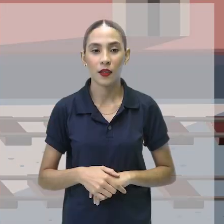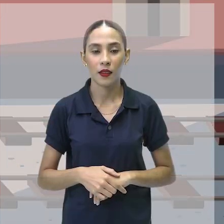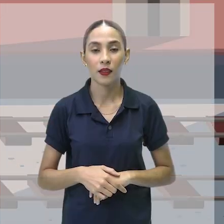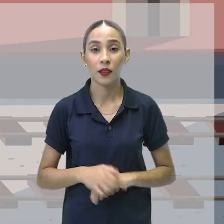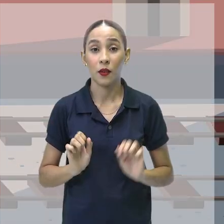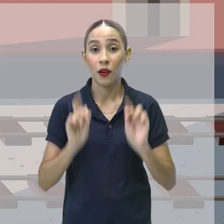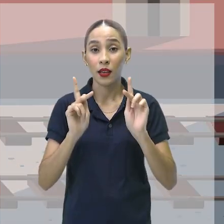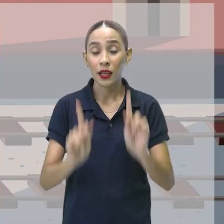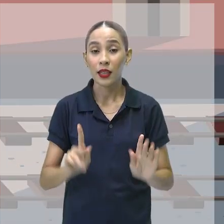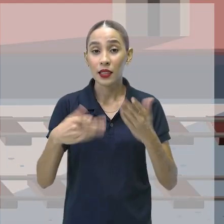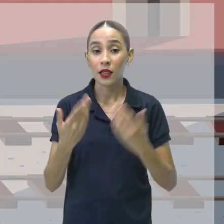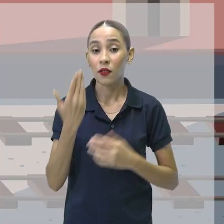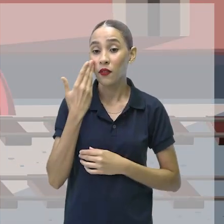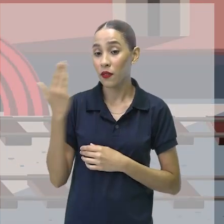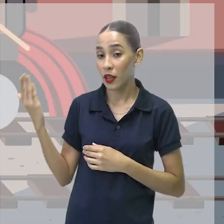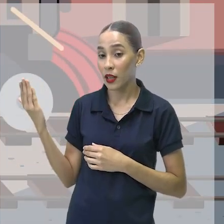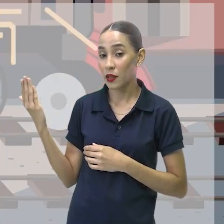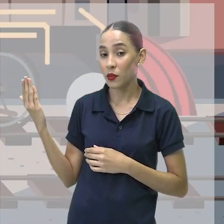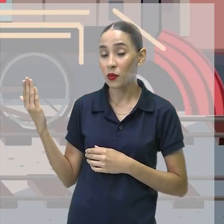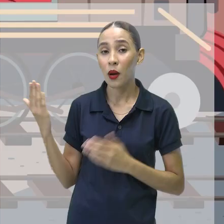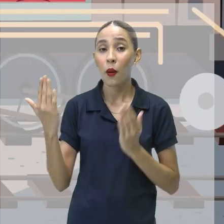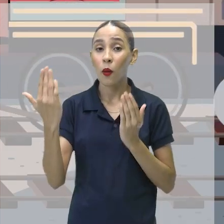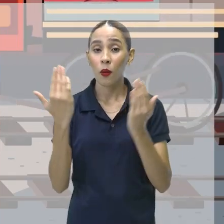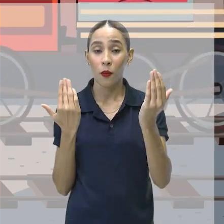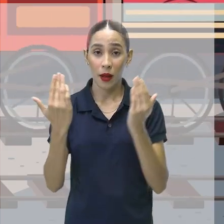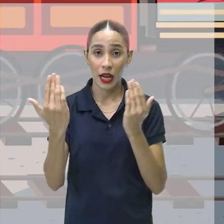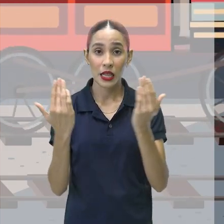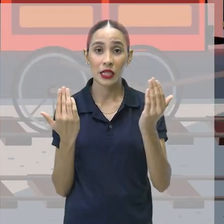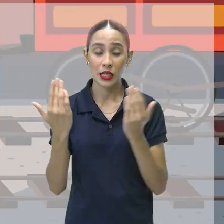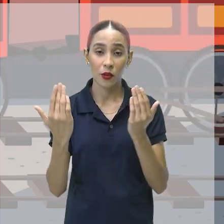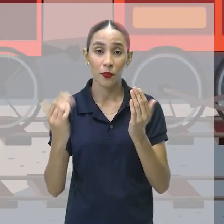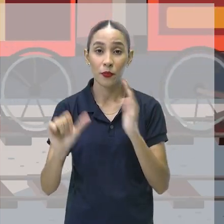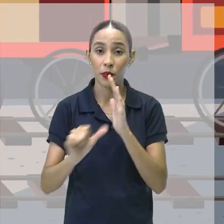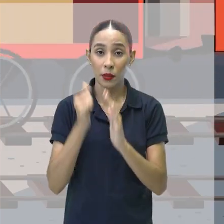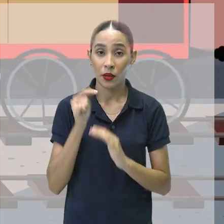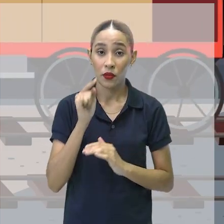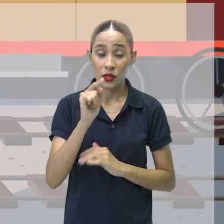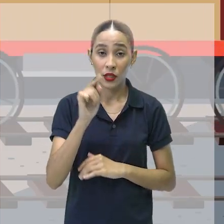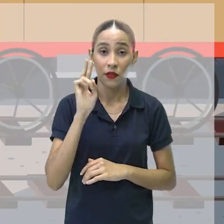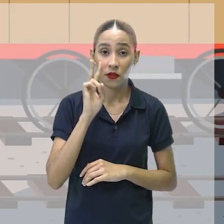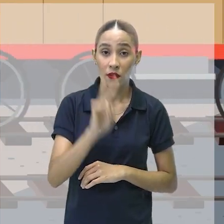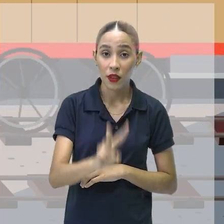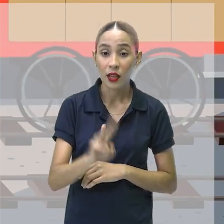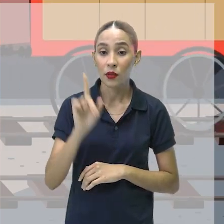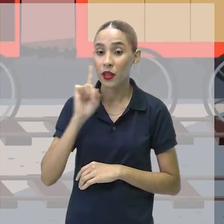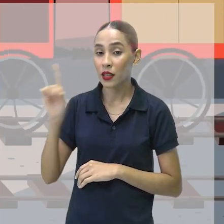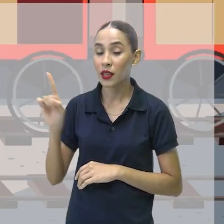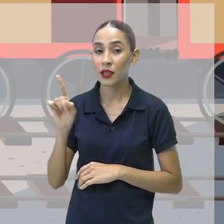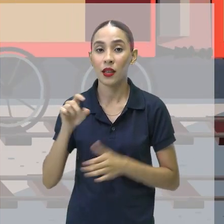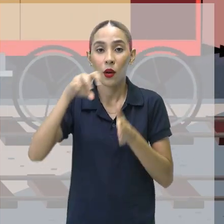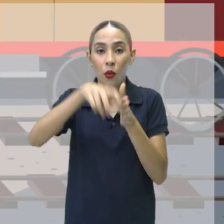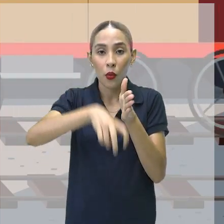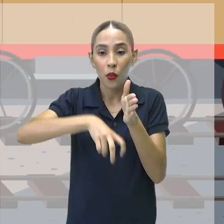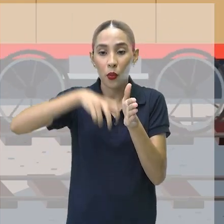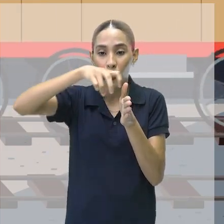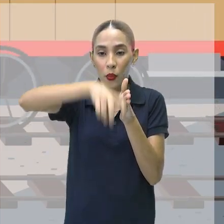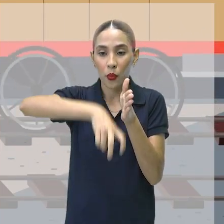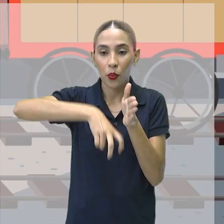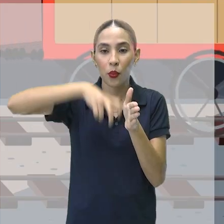Muito bem, pessoal, o que a gente está vendo aí é uma comparação, né? Primeiro você está vendo aí o trem a vapor,